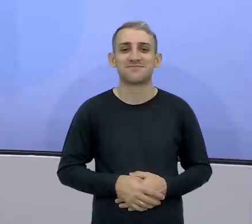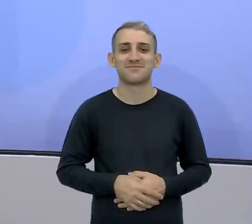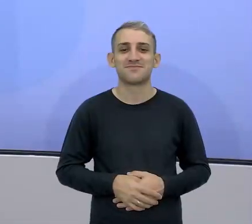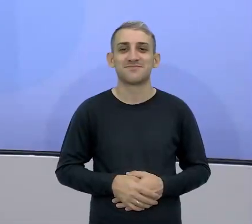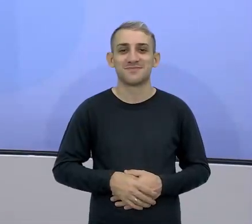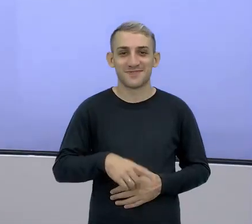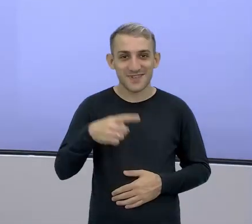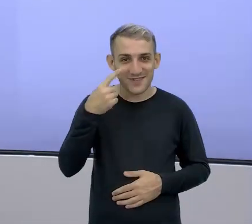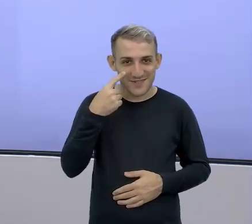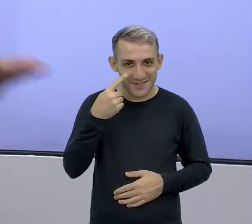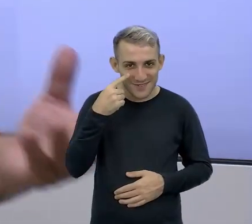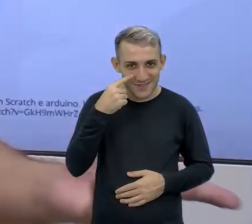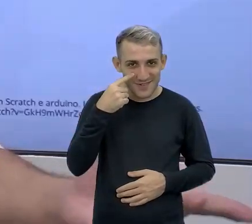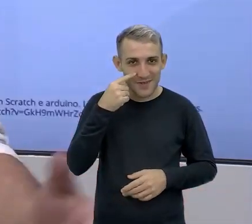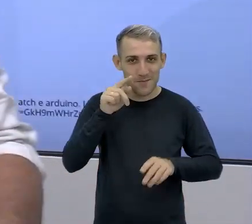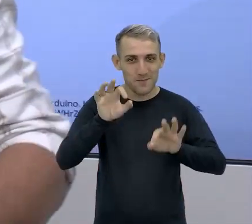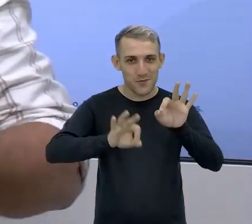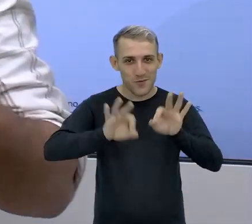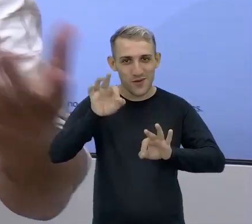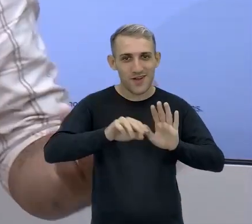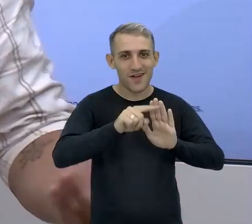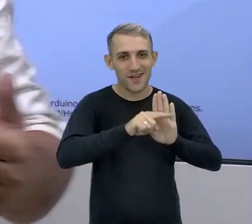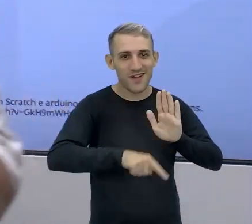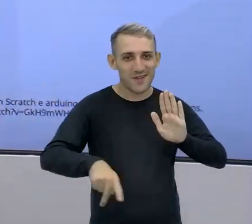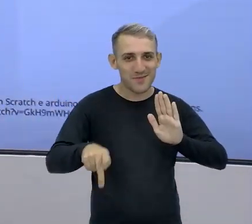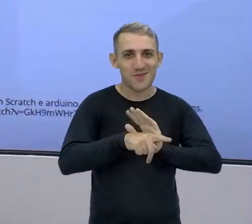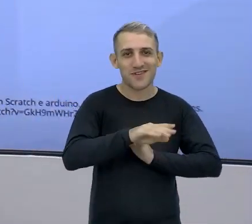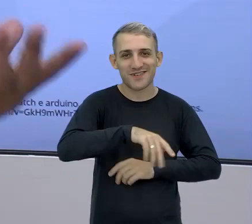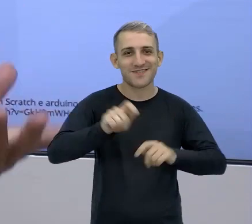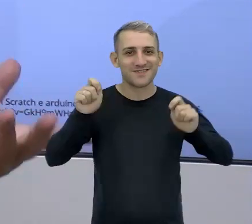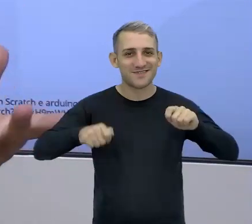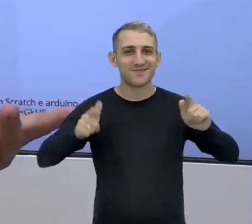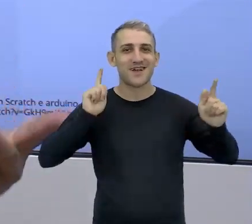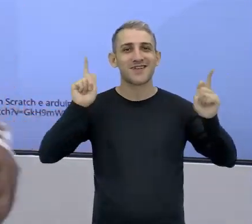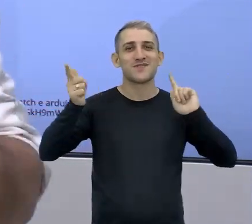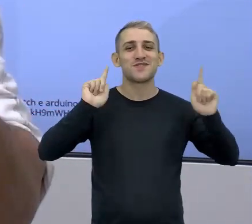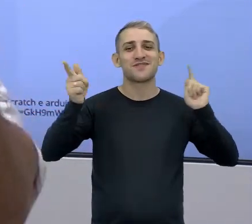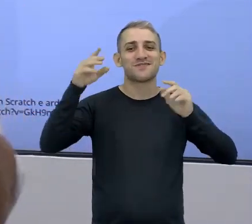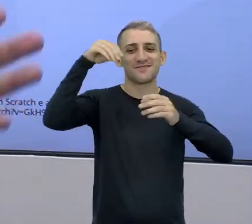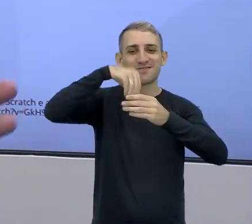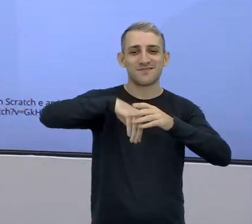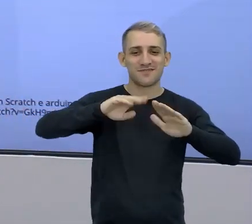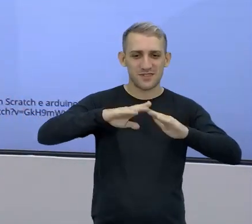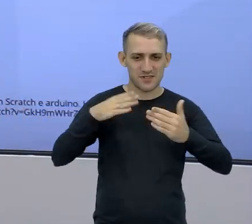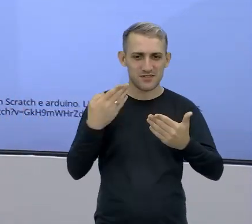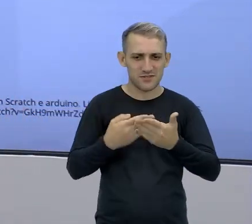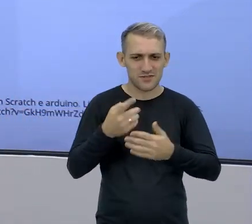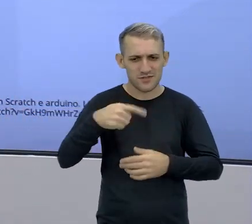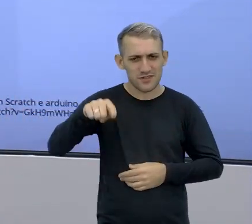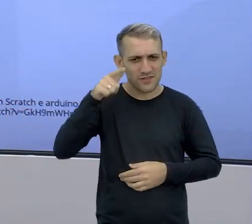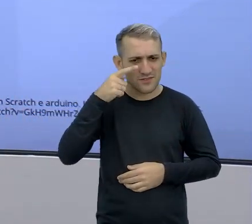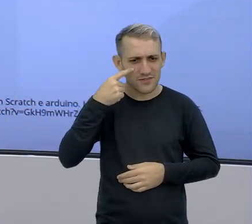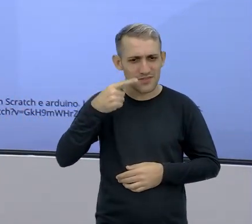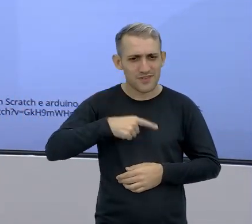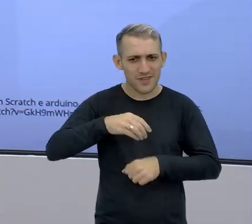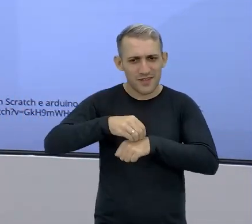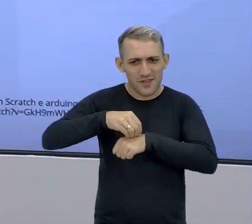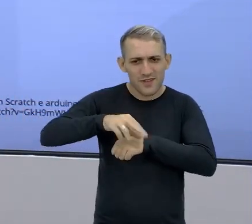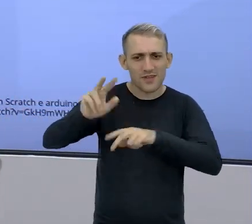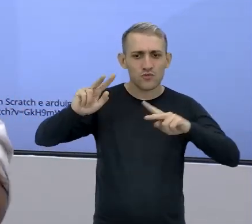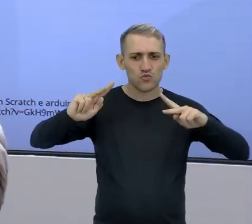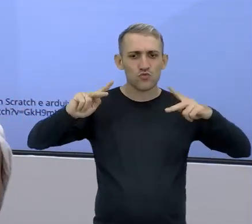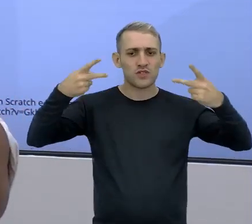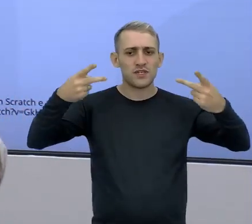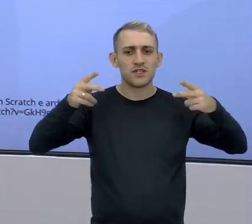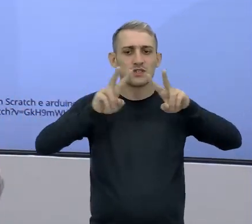Você viu aí, programação é uma coisa de criança também, para se divertir. A escola tem que ser divertida, né? Vocês viram aí que ele tem uma sugestão de um link